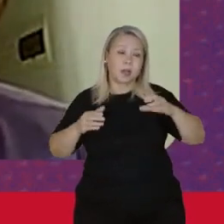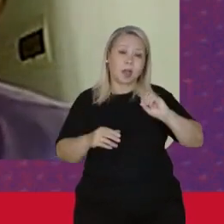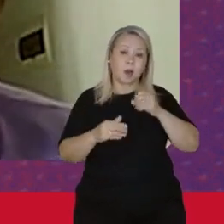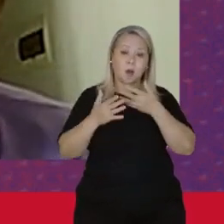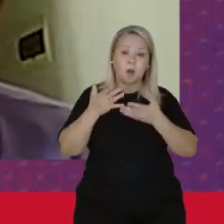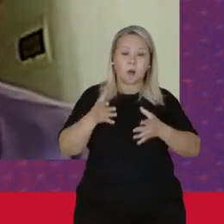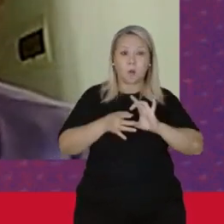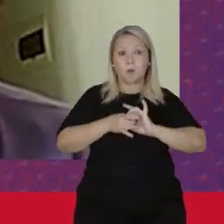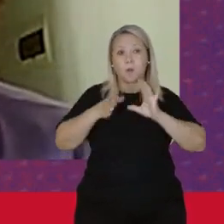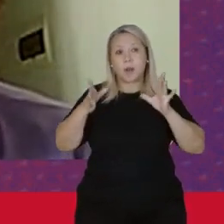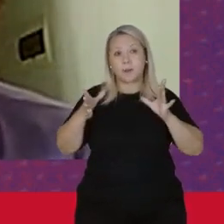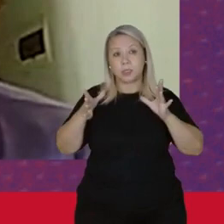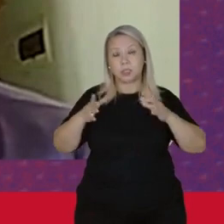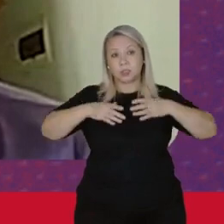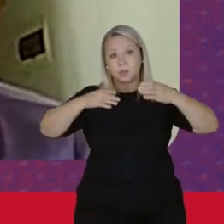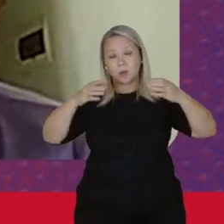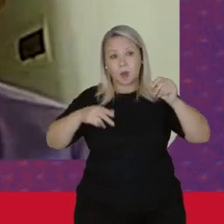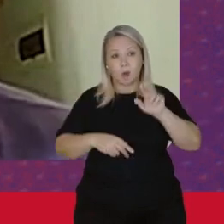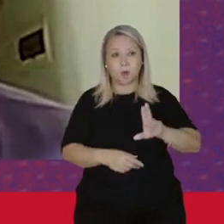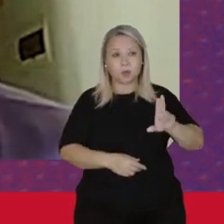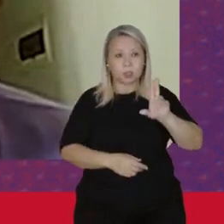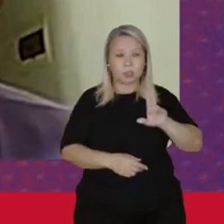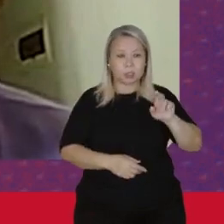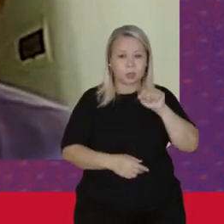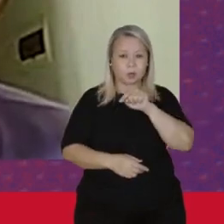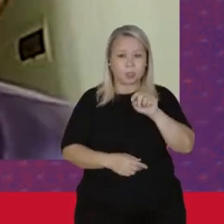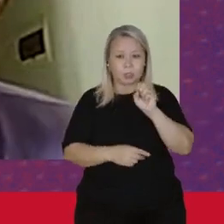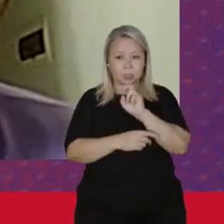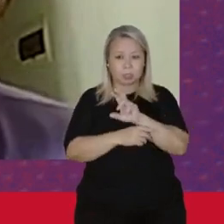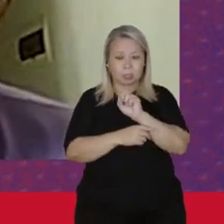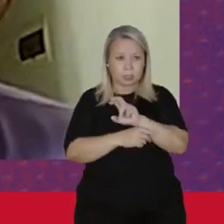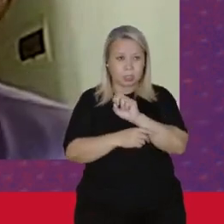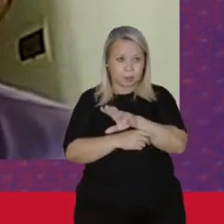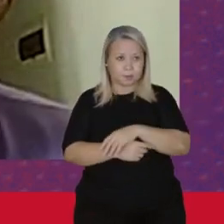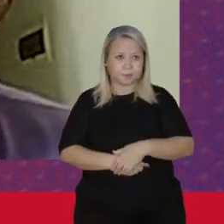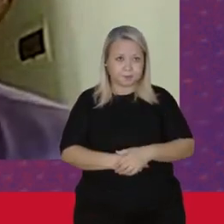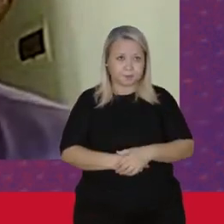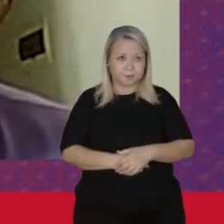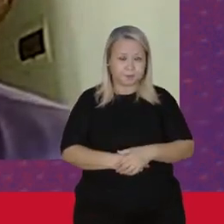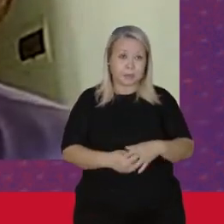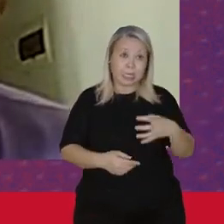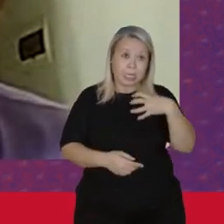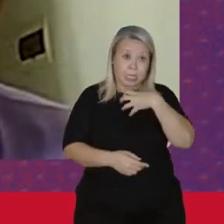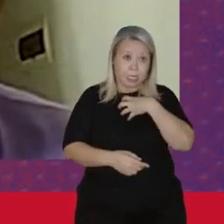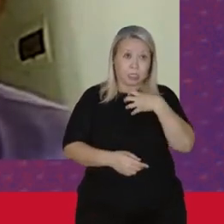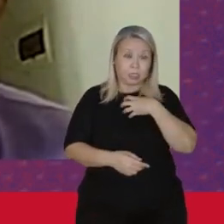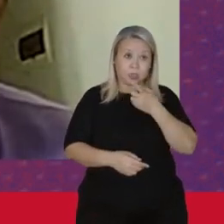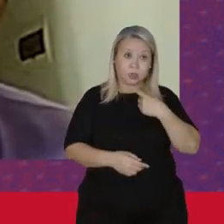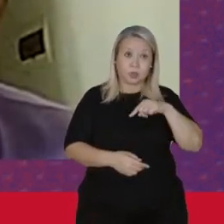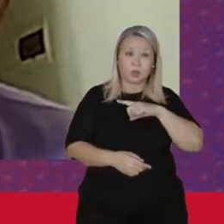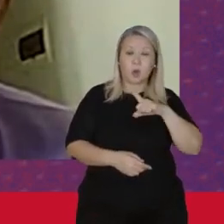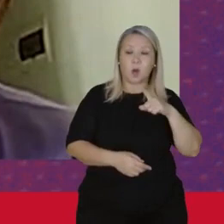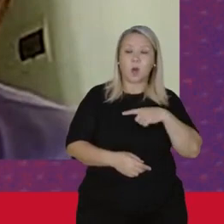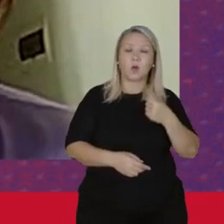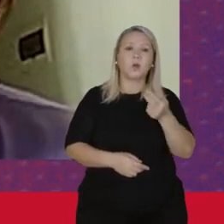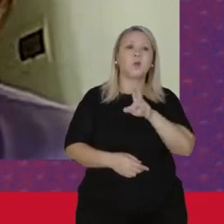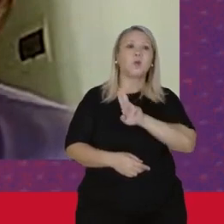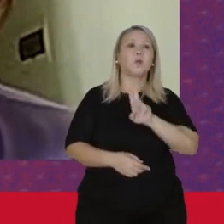permitir uma maior utilização desses agrotóxicos, né? E, nesse sentido, a gente tem